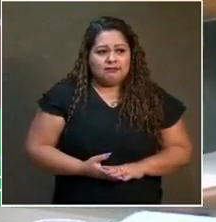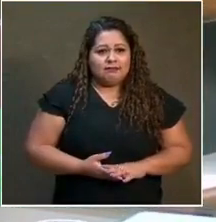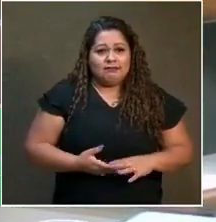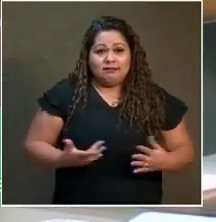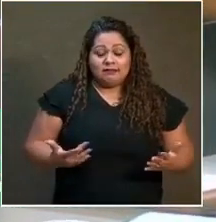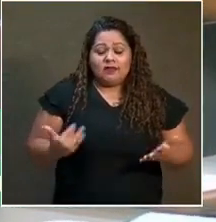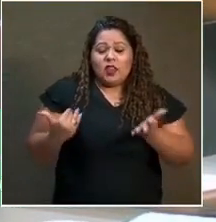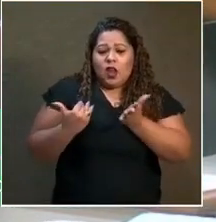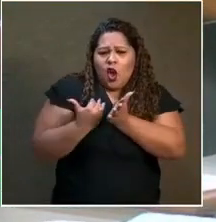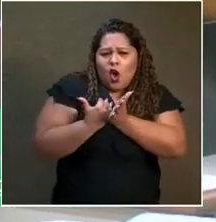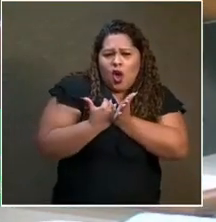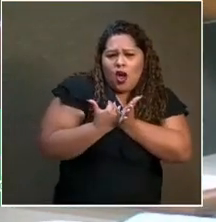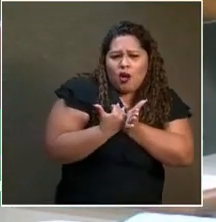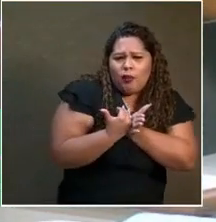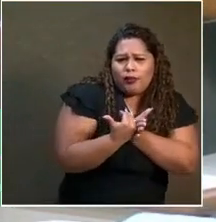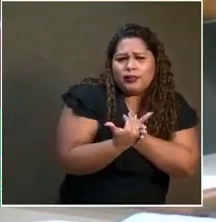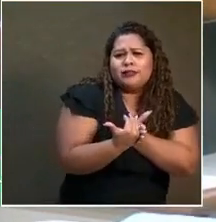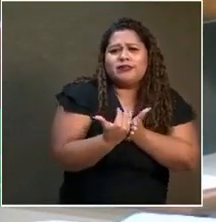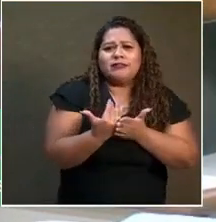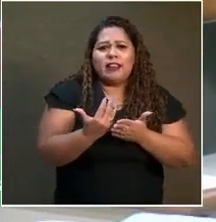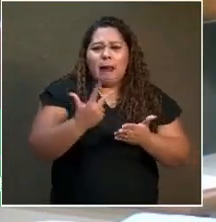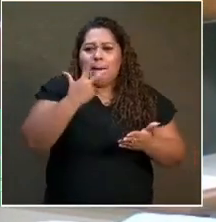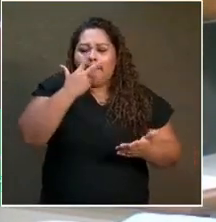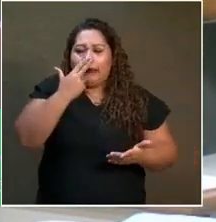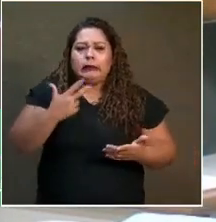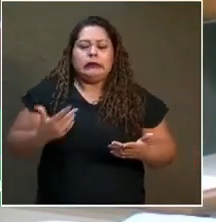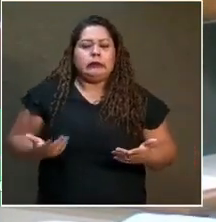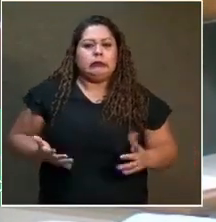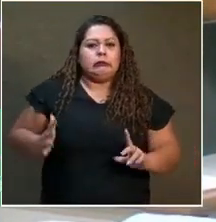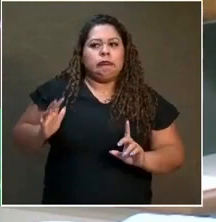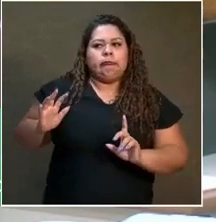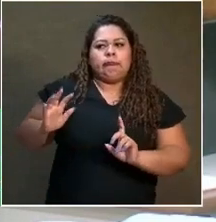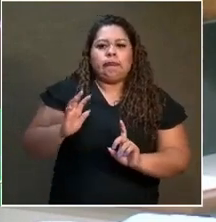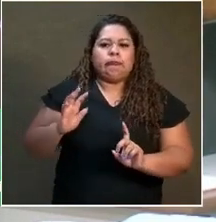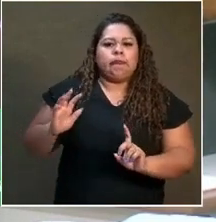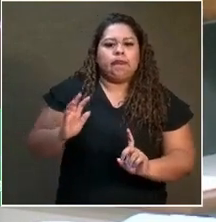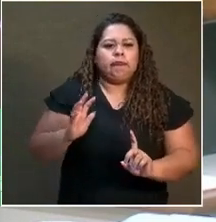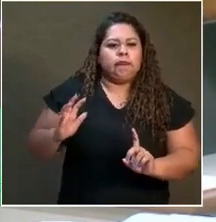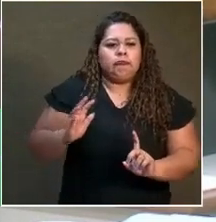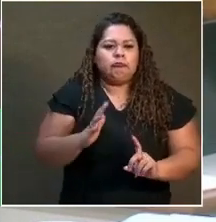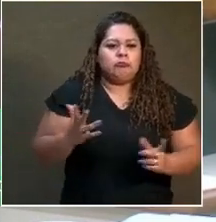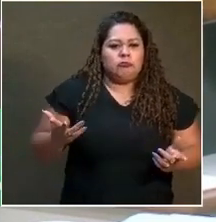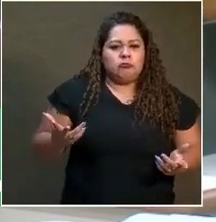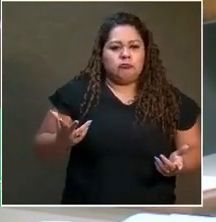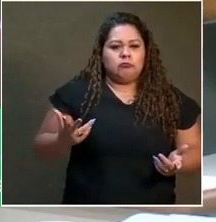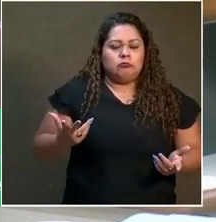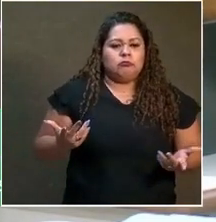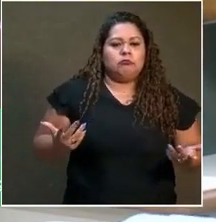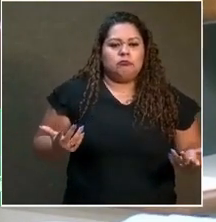Desde o princípio, desde o começo, estão tentando fazer isso.